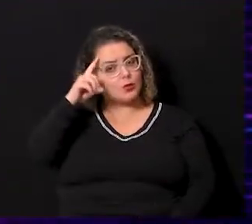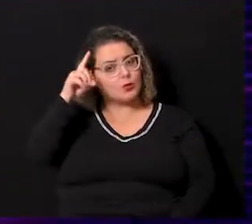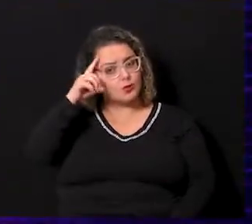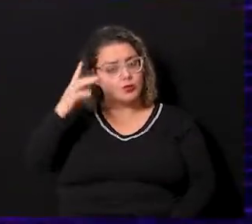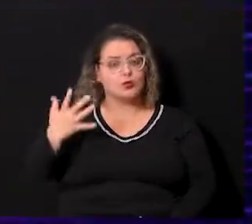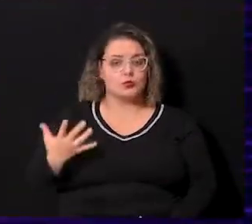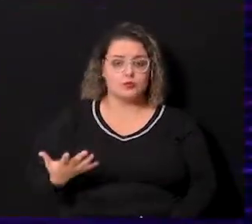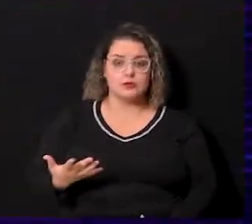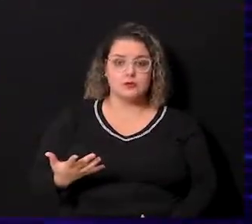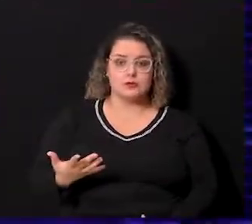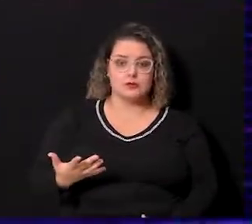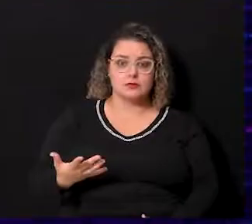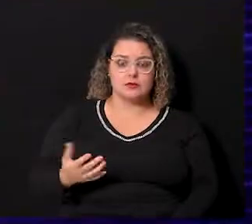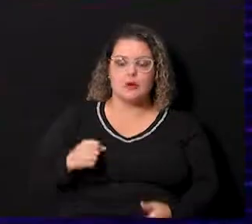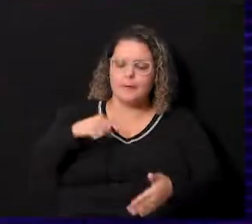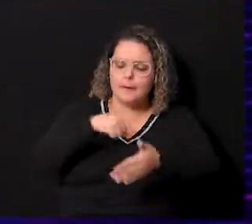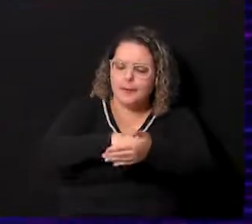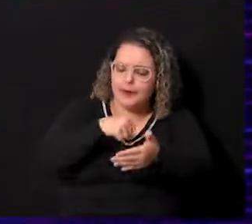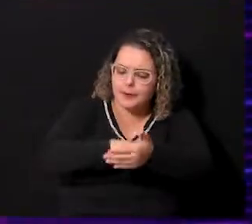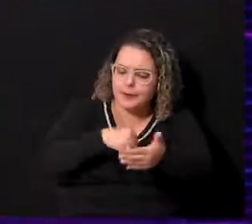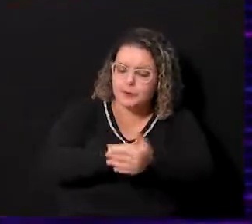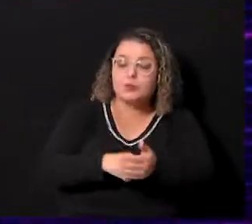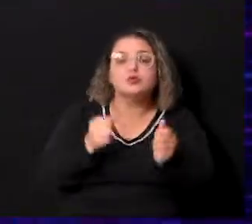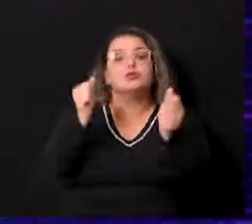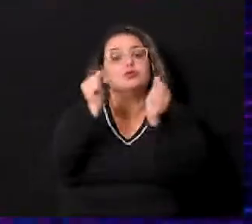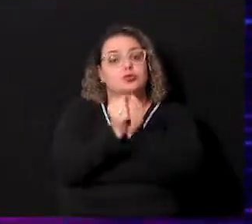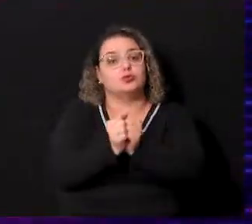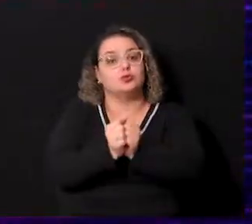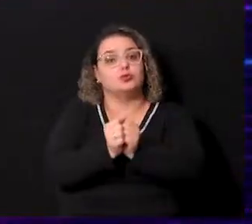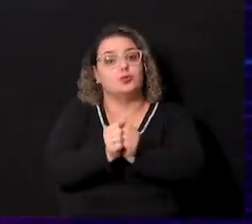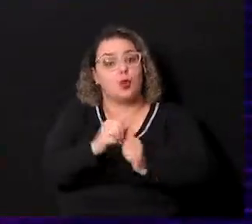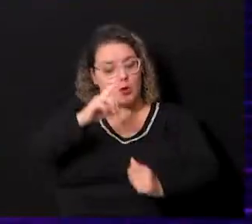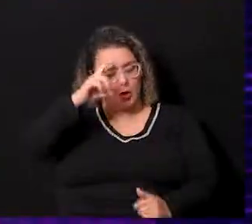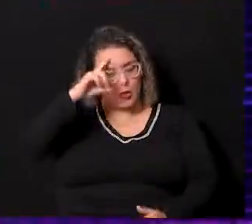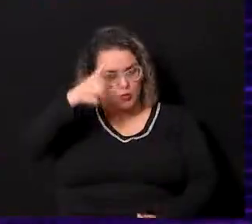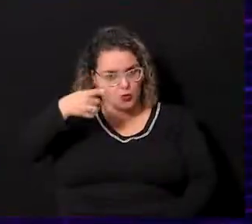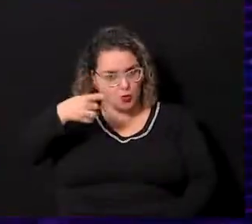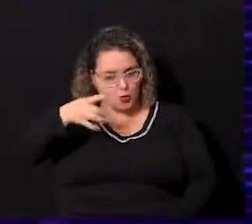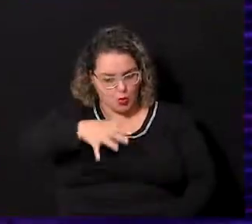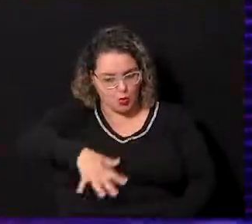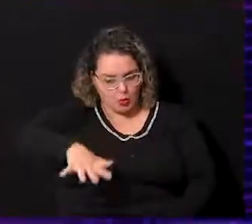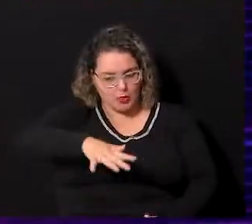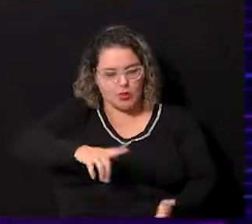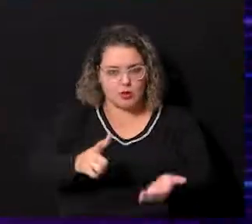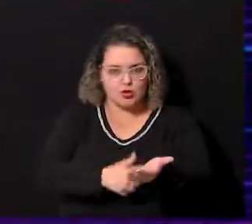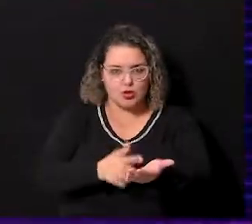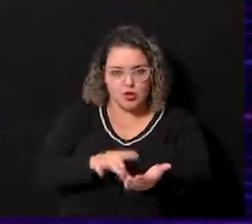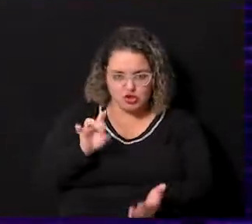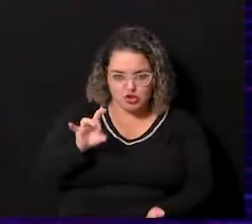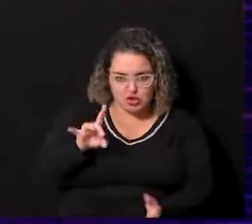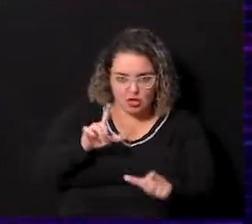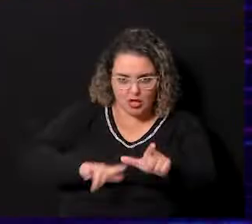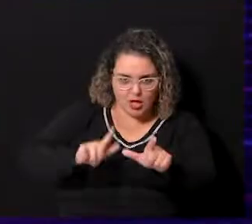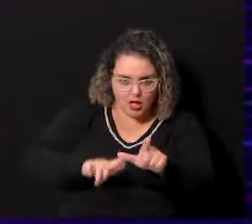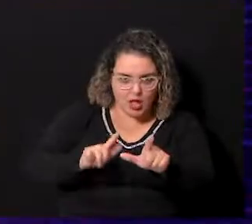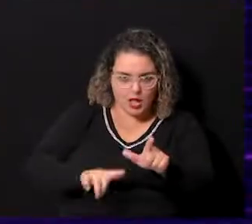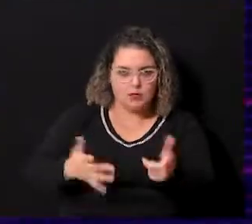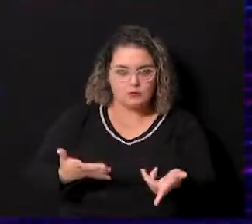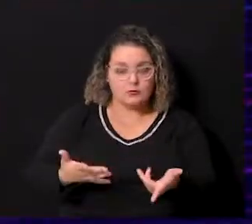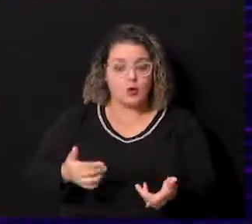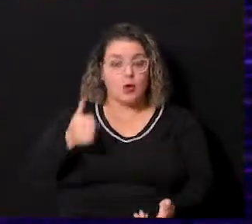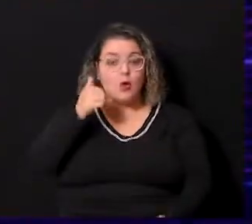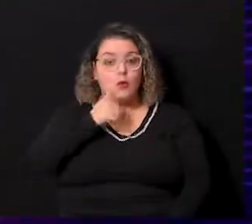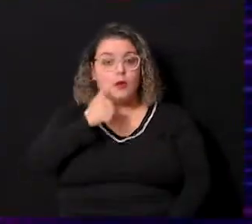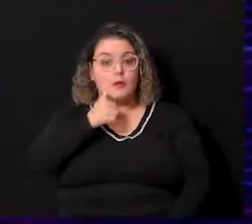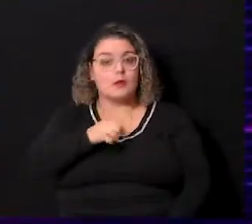dias, ela tem que batalhar com a diretora, com a proprietária da Soletras, que é uma mulher vil,